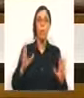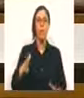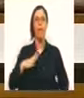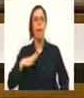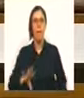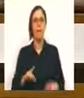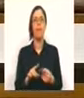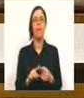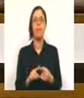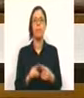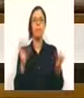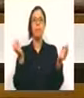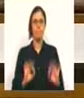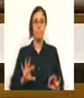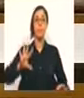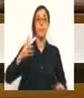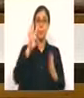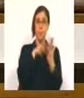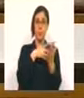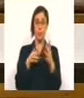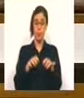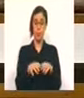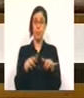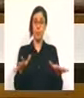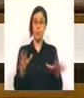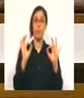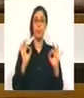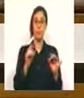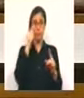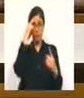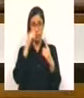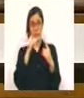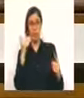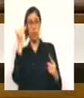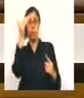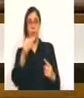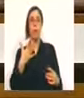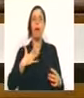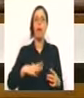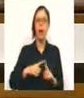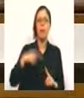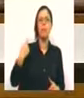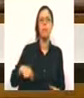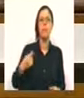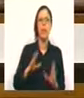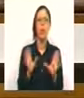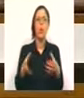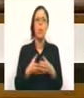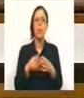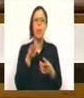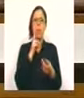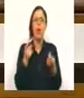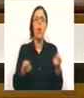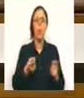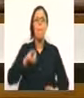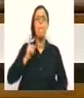quer preparar para o país um plano de descentralização ambicioso e até quer pôr os presidentes da Comissão de Coordenação